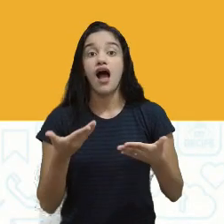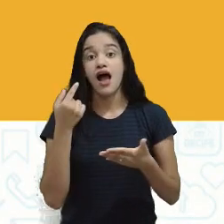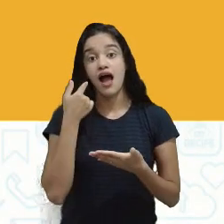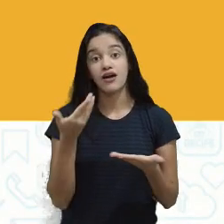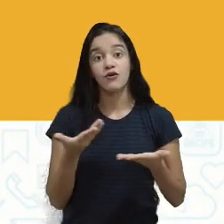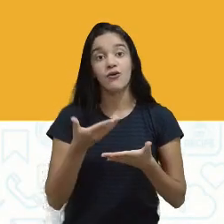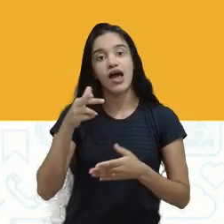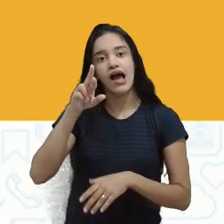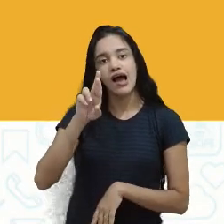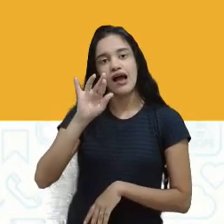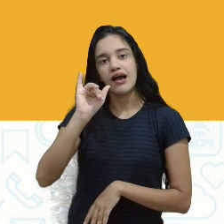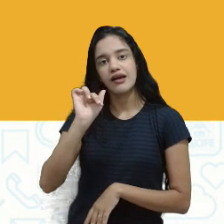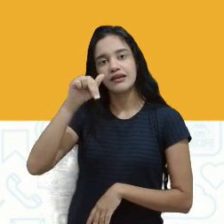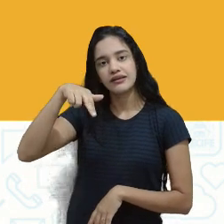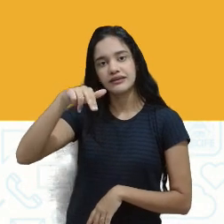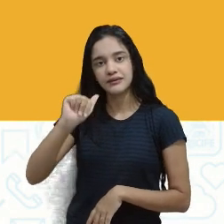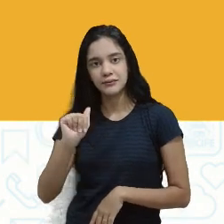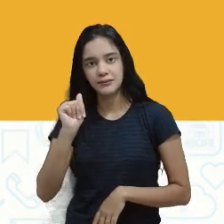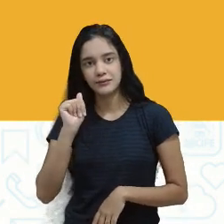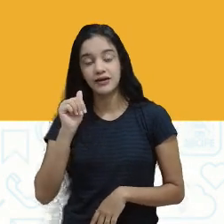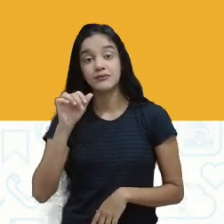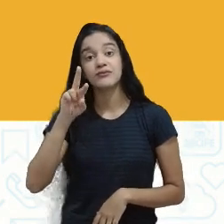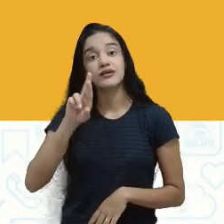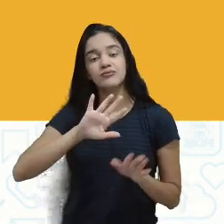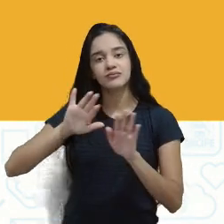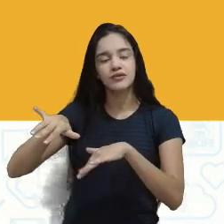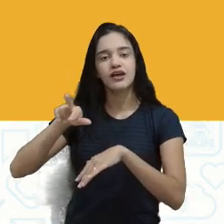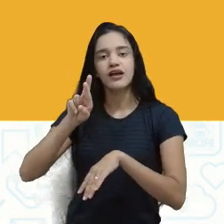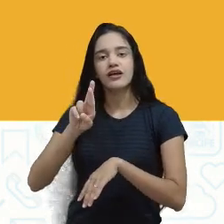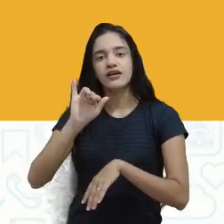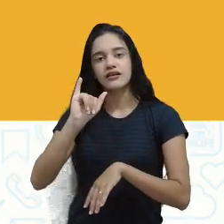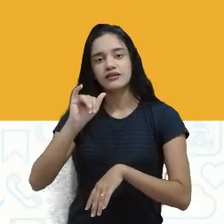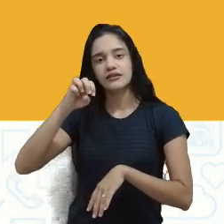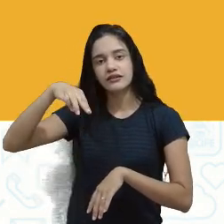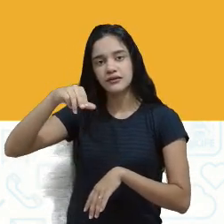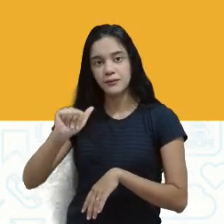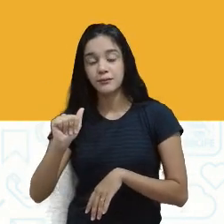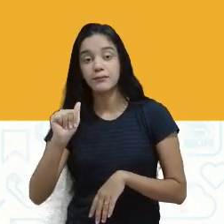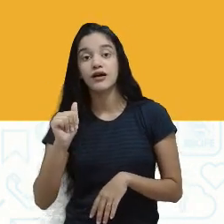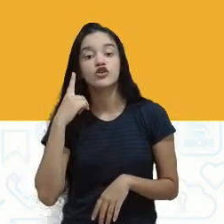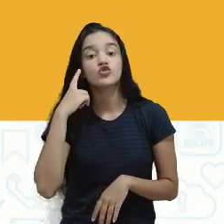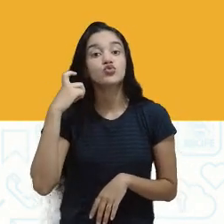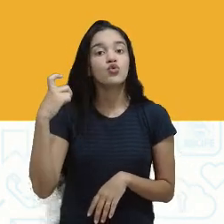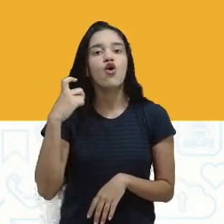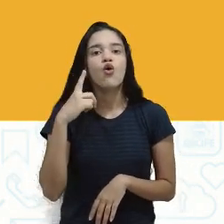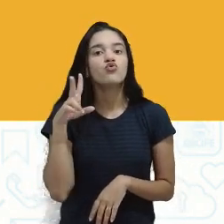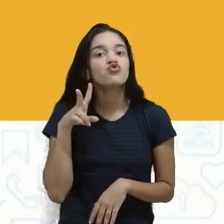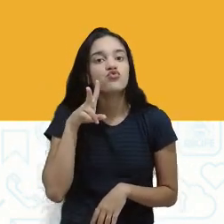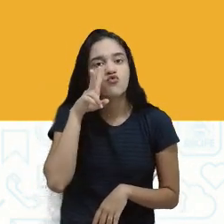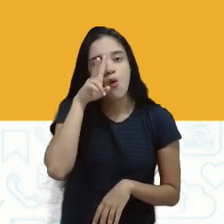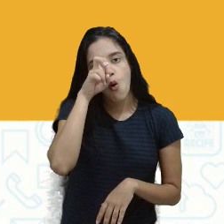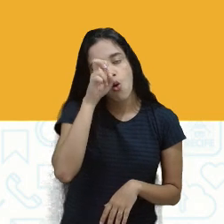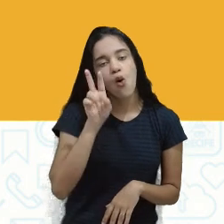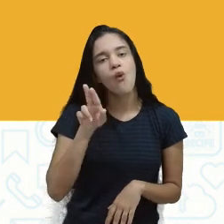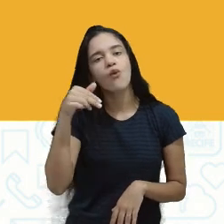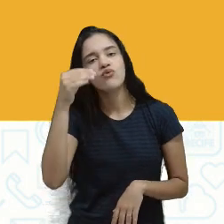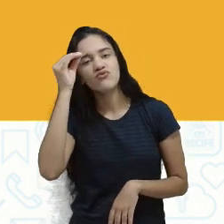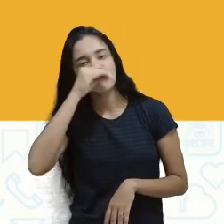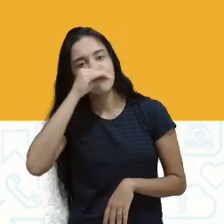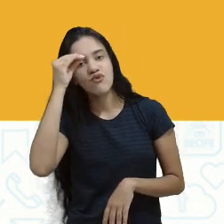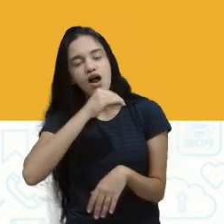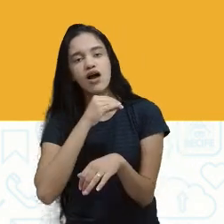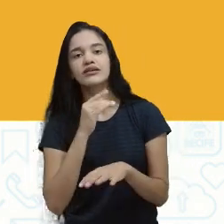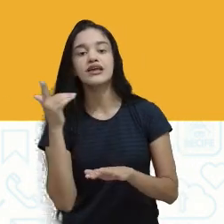rima, não é? A rima é a sucessão de sons fortes ou fracos repetidos